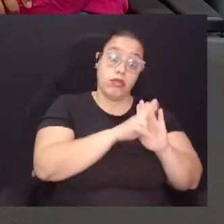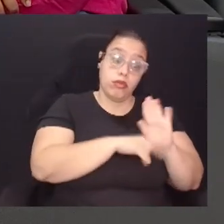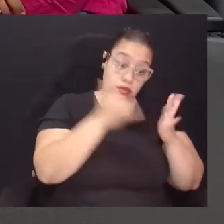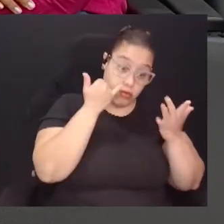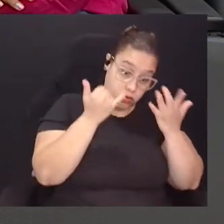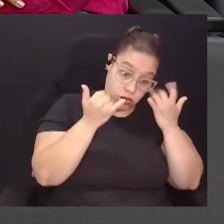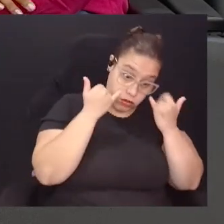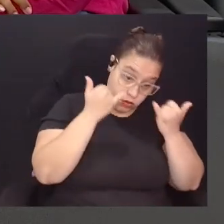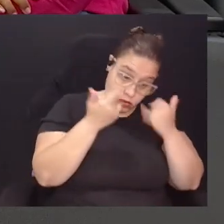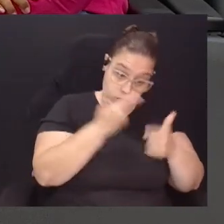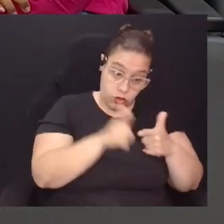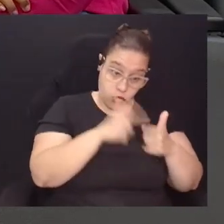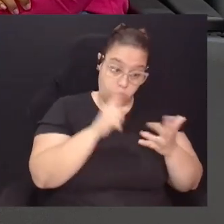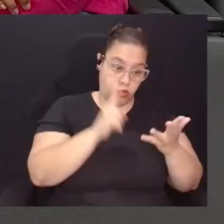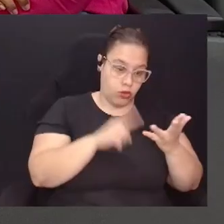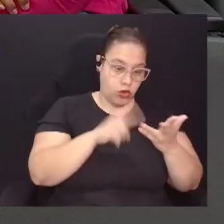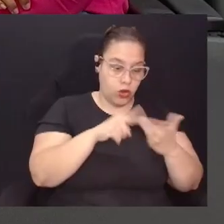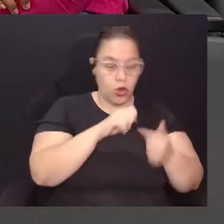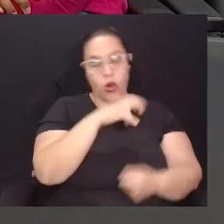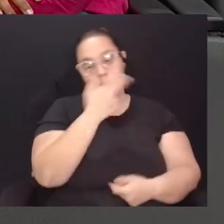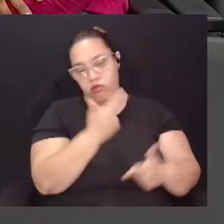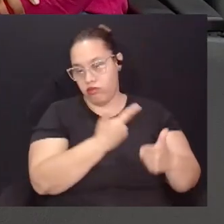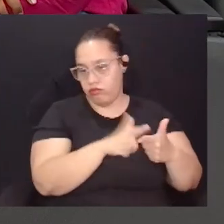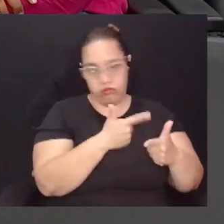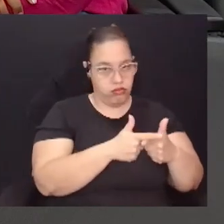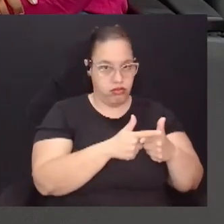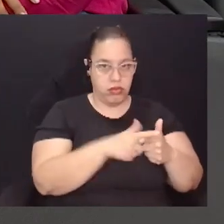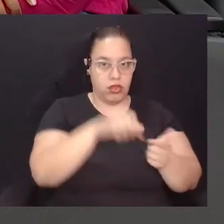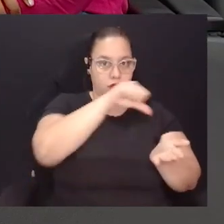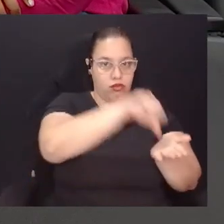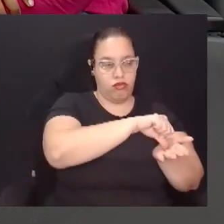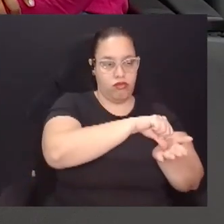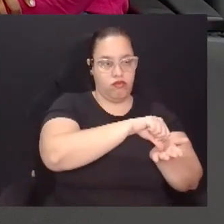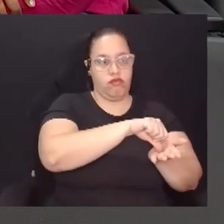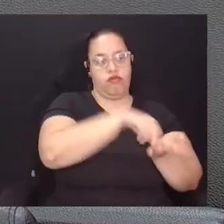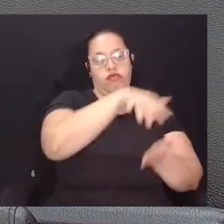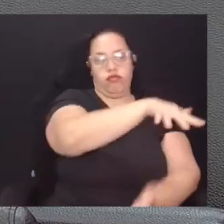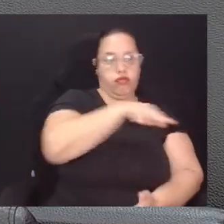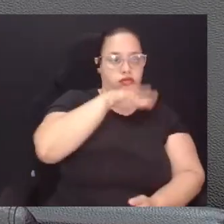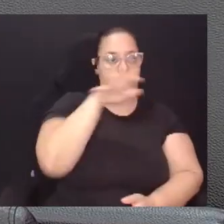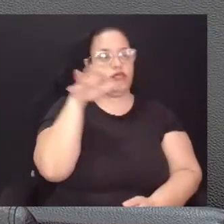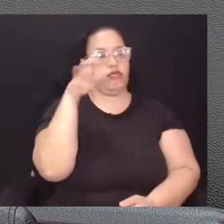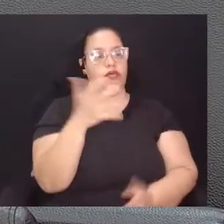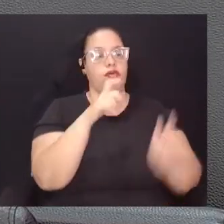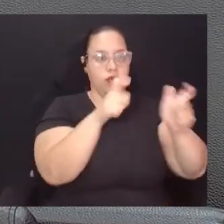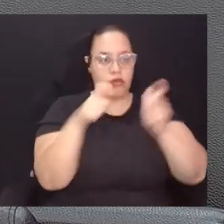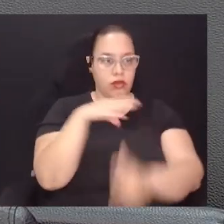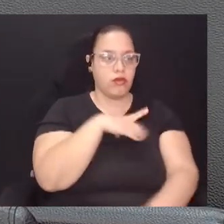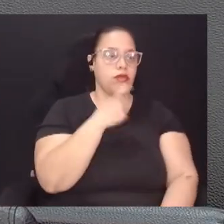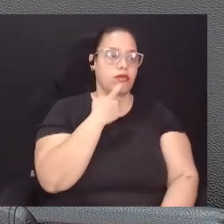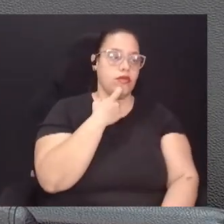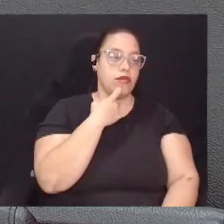de informação para entender se era um problema pontual ou se era um problema da rede, né? Se era um problema que estava acontecendo em